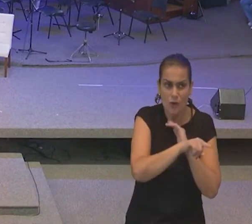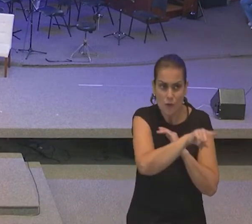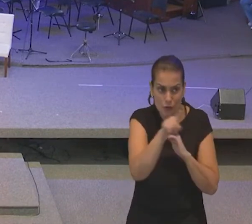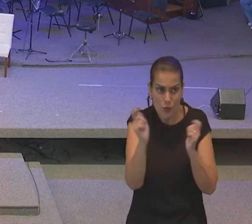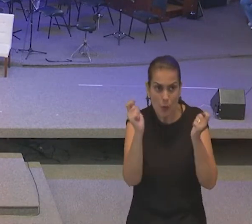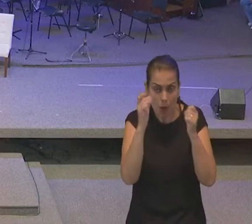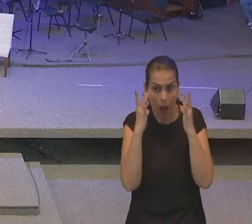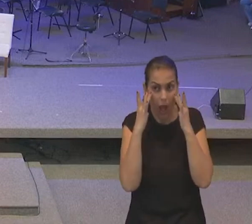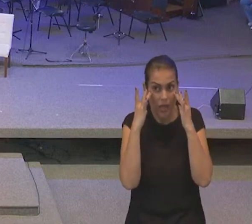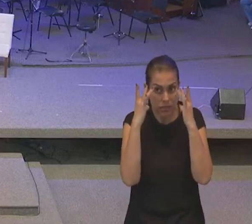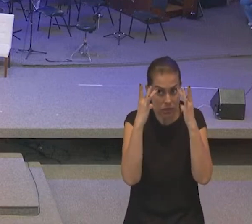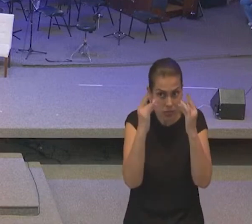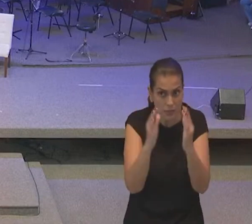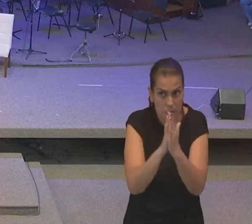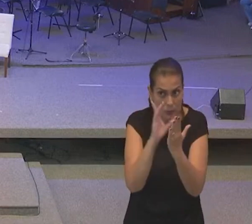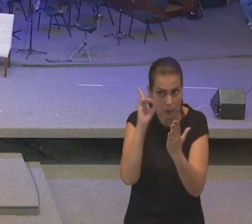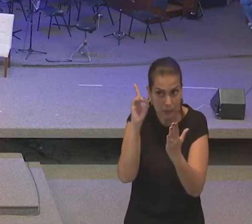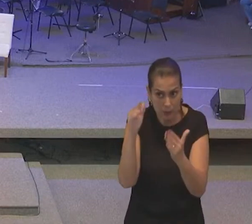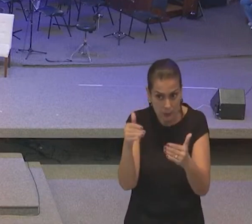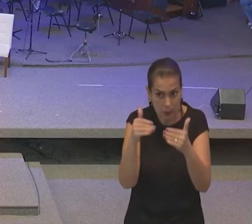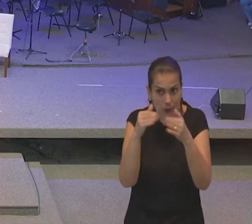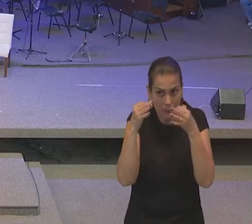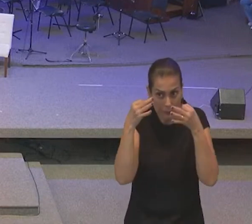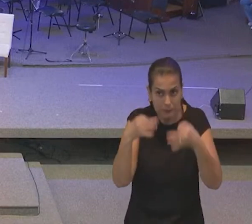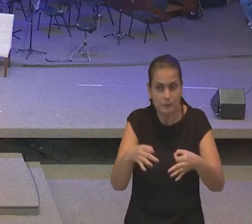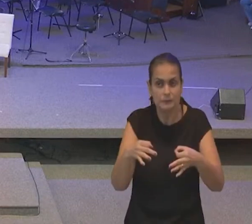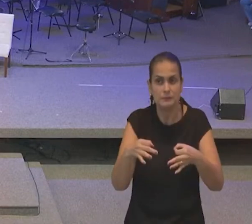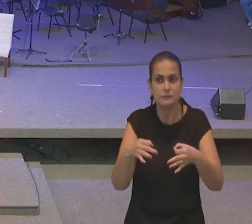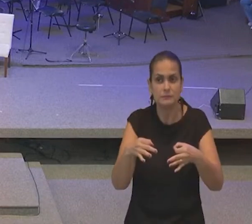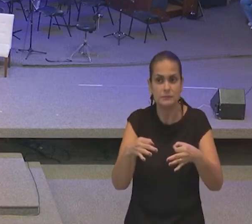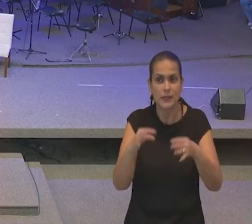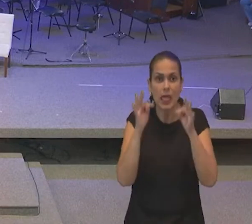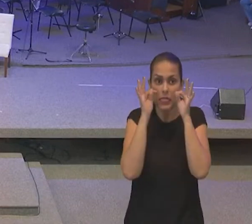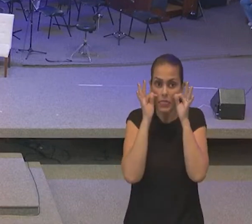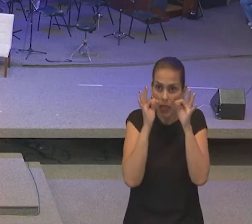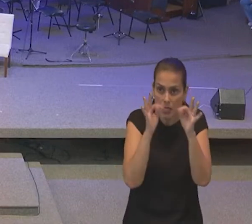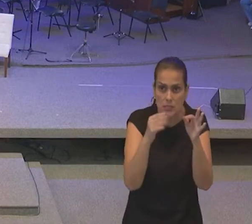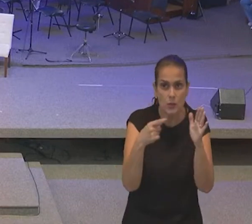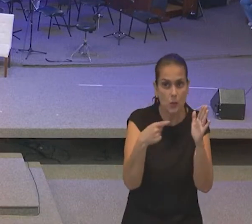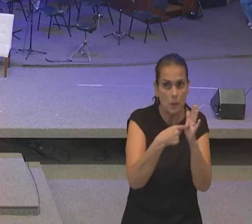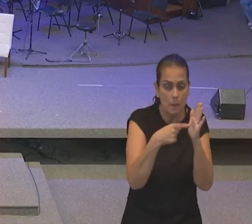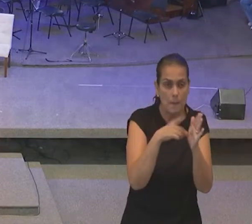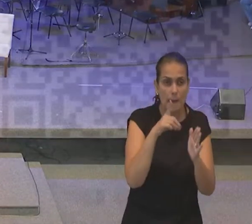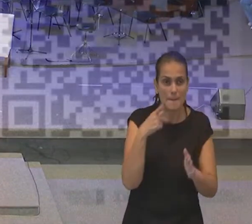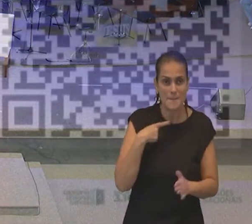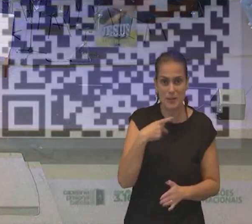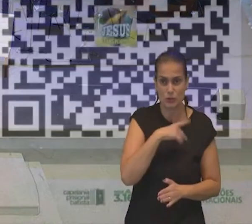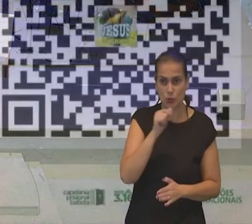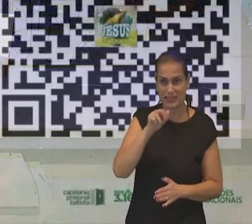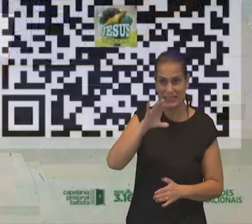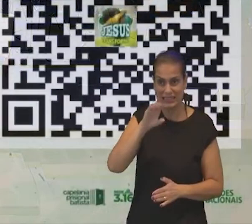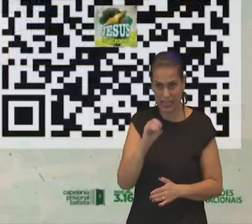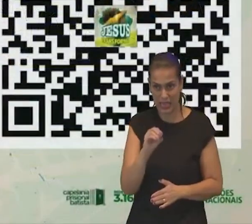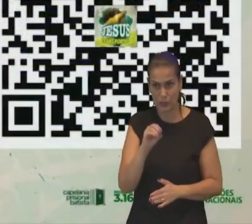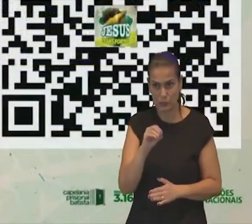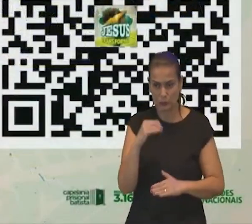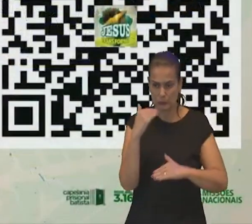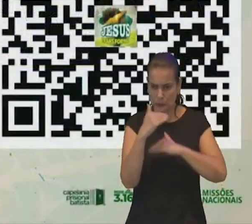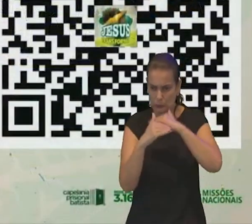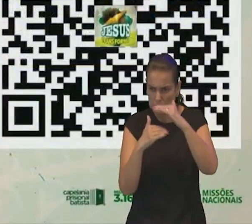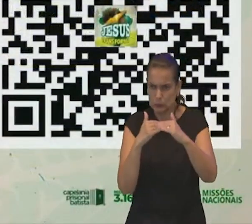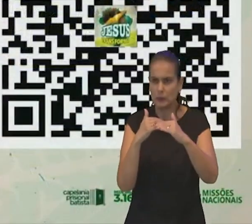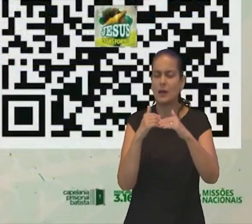estar atentos na palavra de Deus, atento ao testemunho do pastor Dário, e que os irmãos possam estar sendo edificados